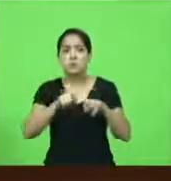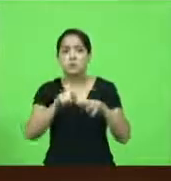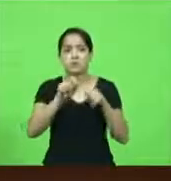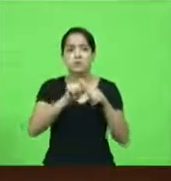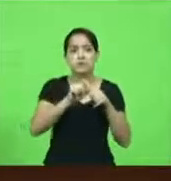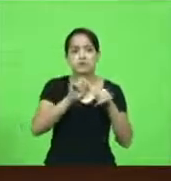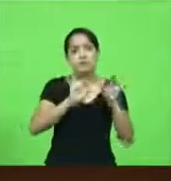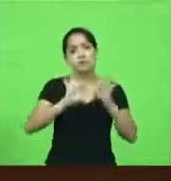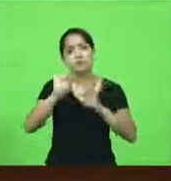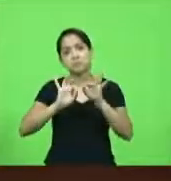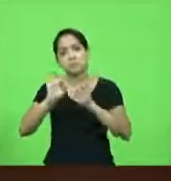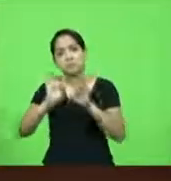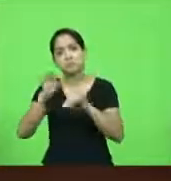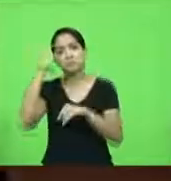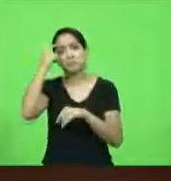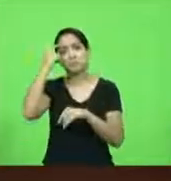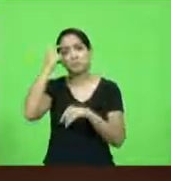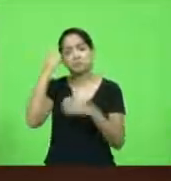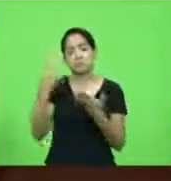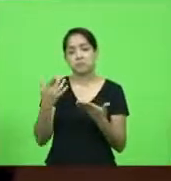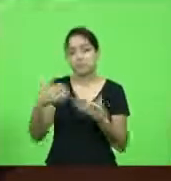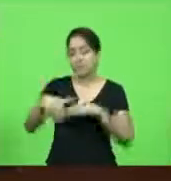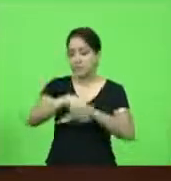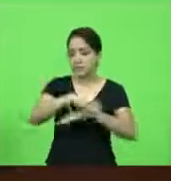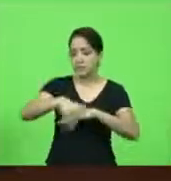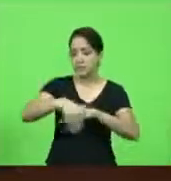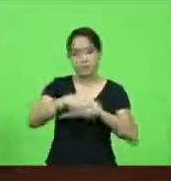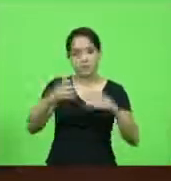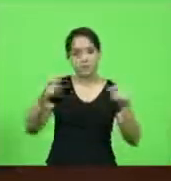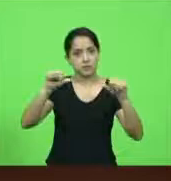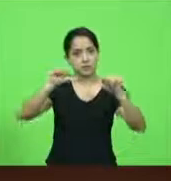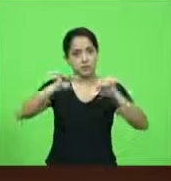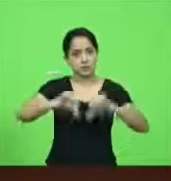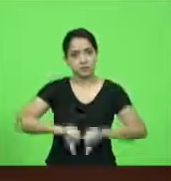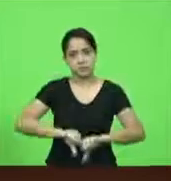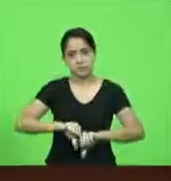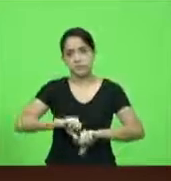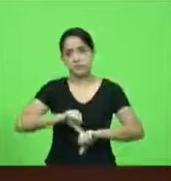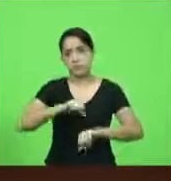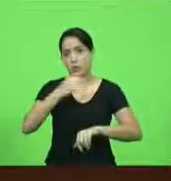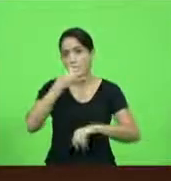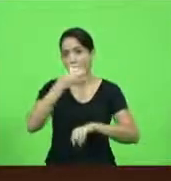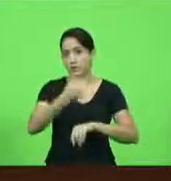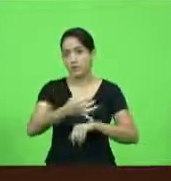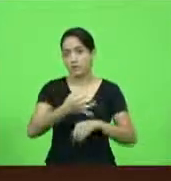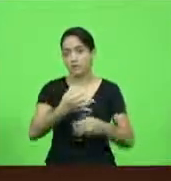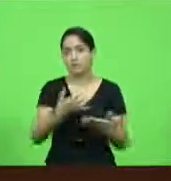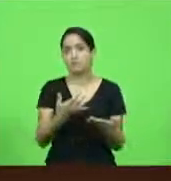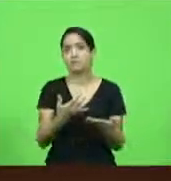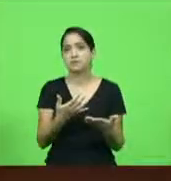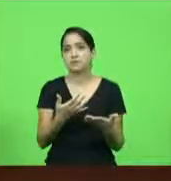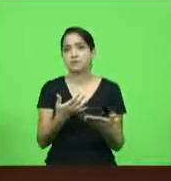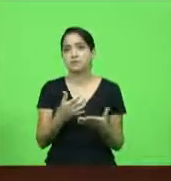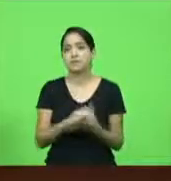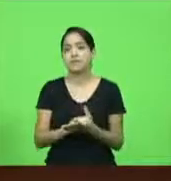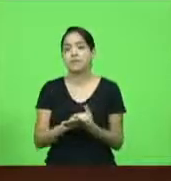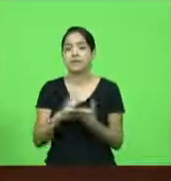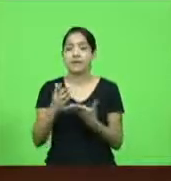estamos elaborando um convênio, e as estradas horríveis. Aí vai o governador lá